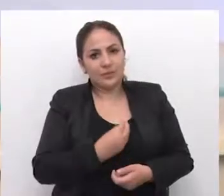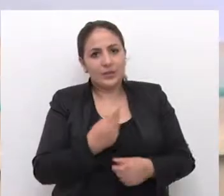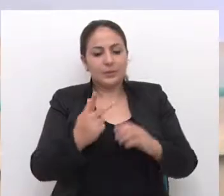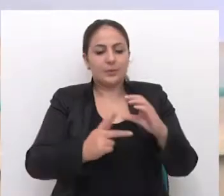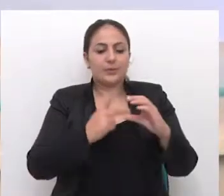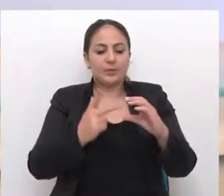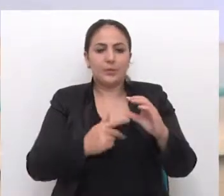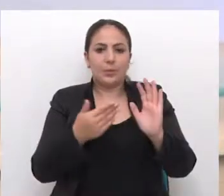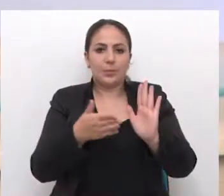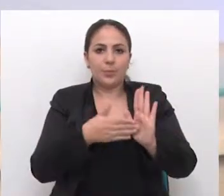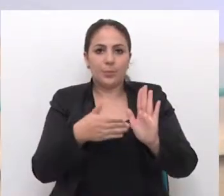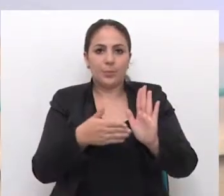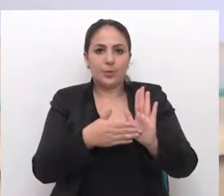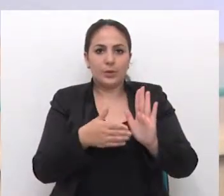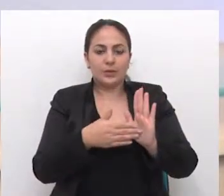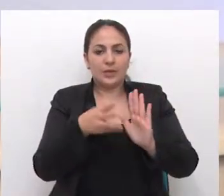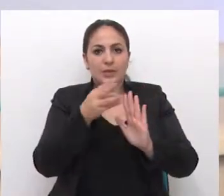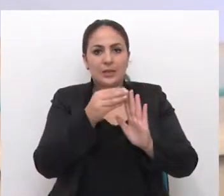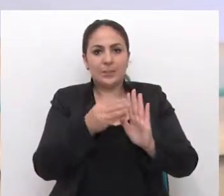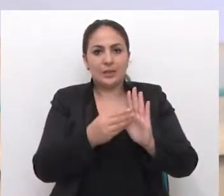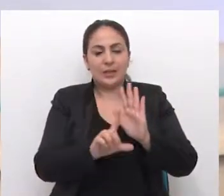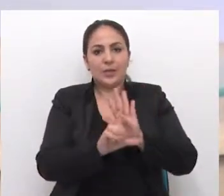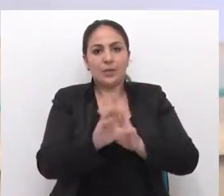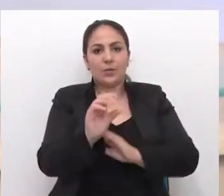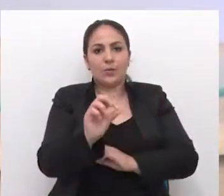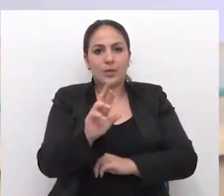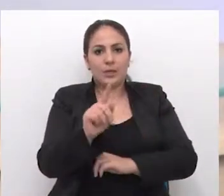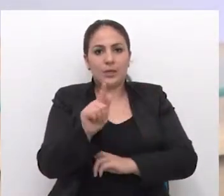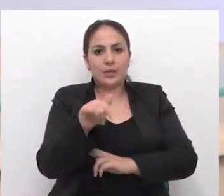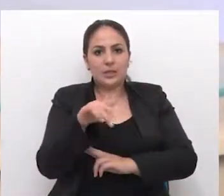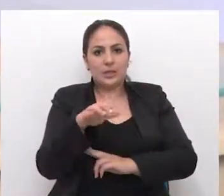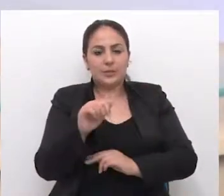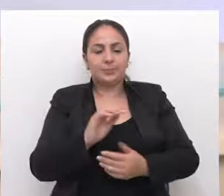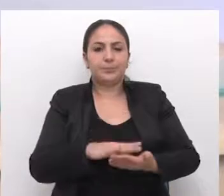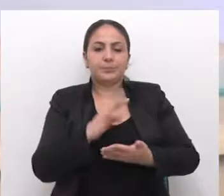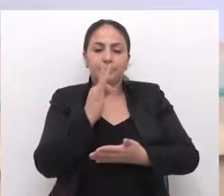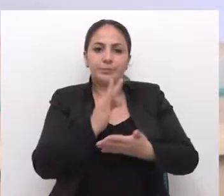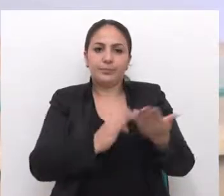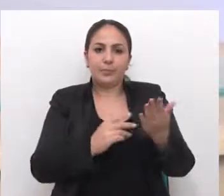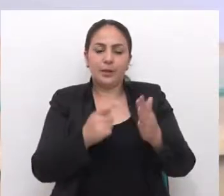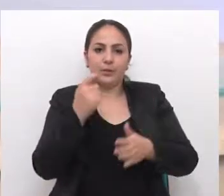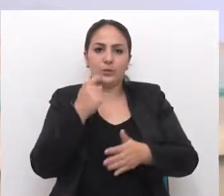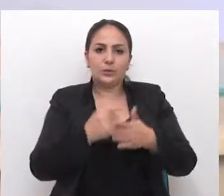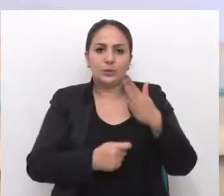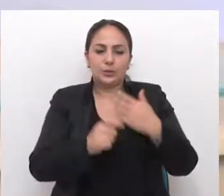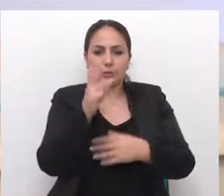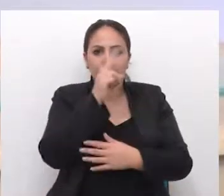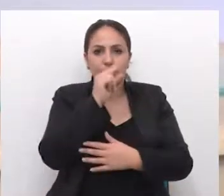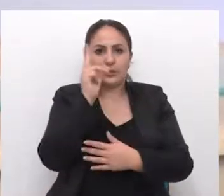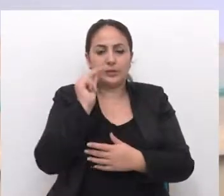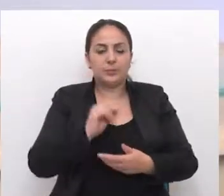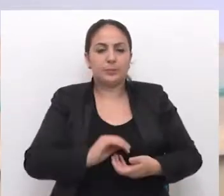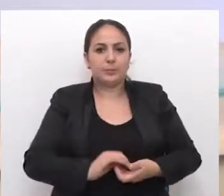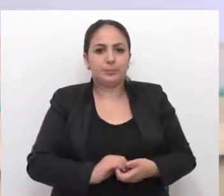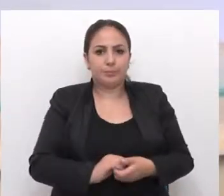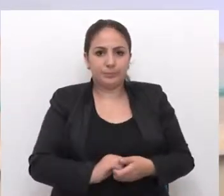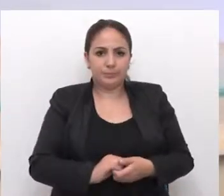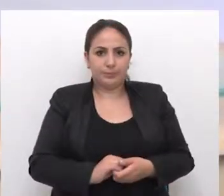Está na Câmara de Vereadores uma proposta de emenda à lei orgânica. O texto é de autoria do